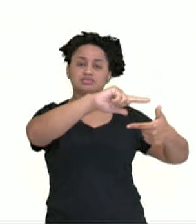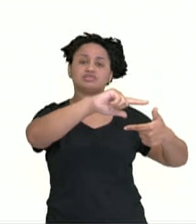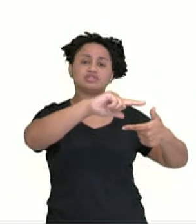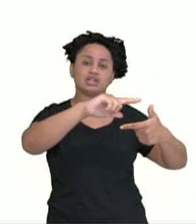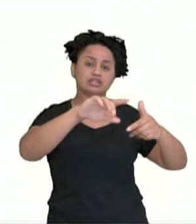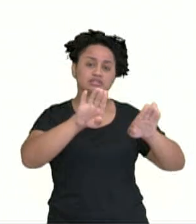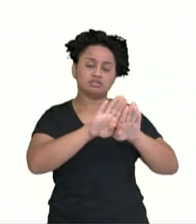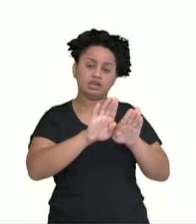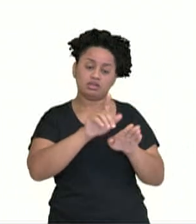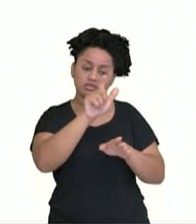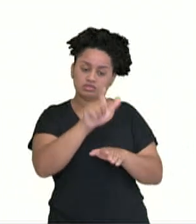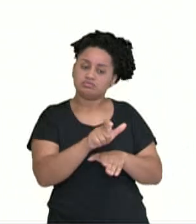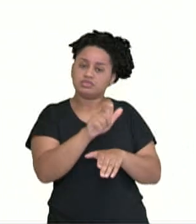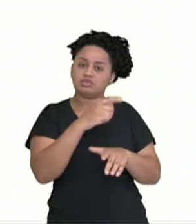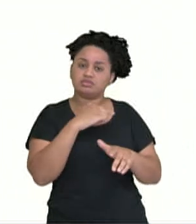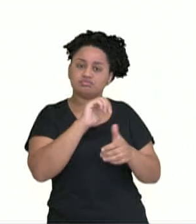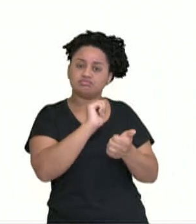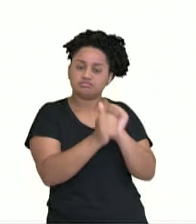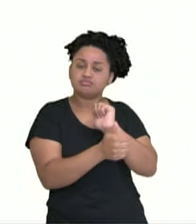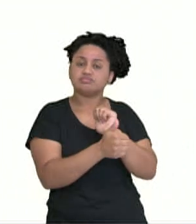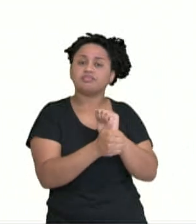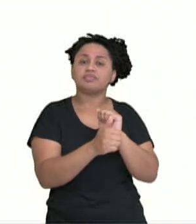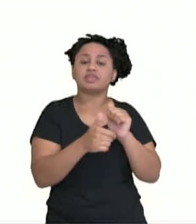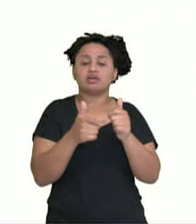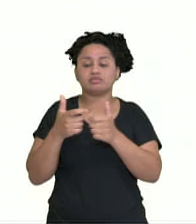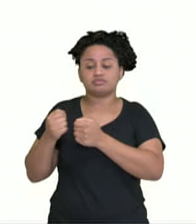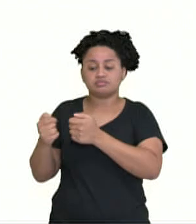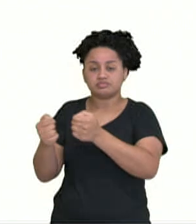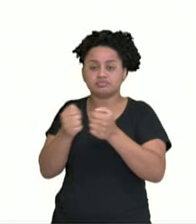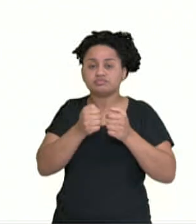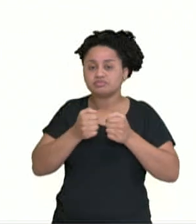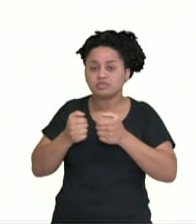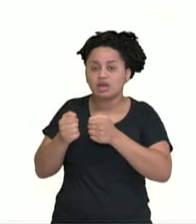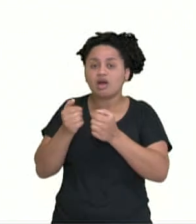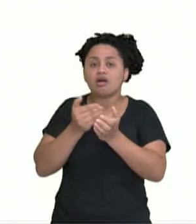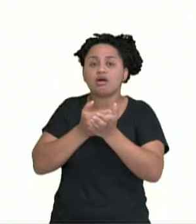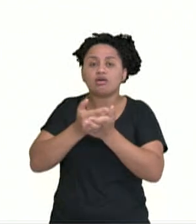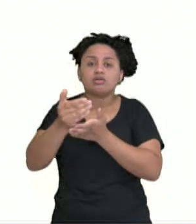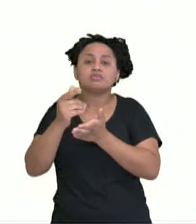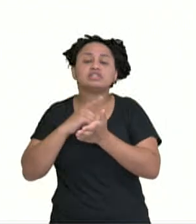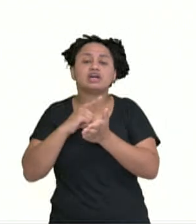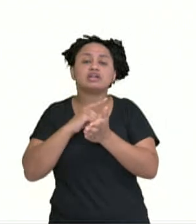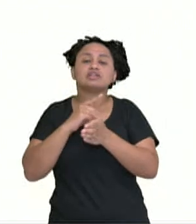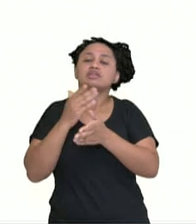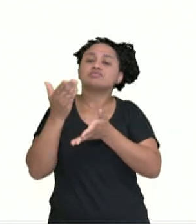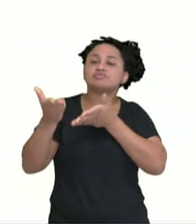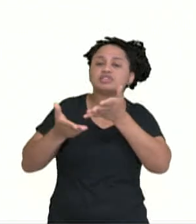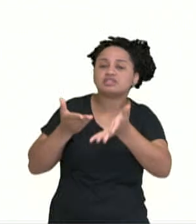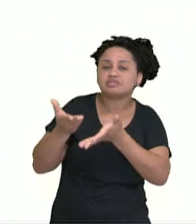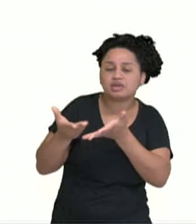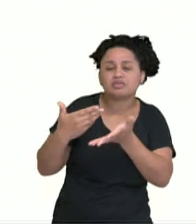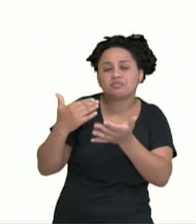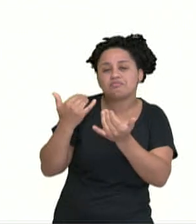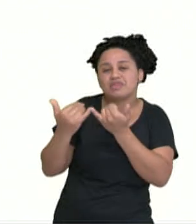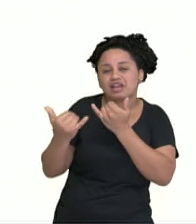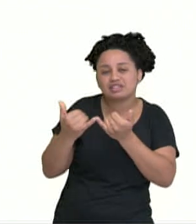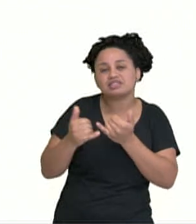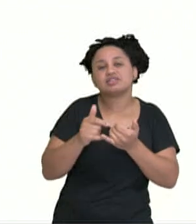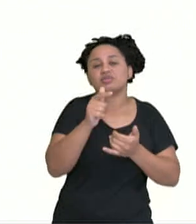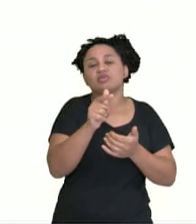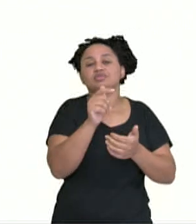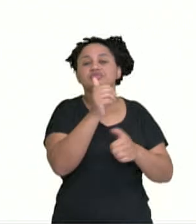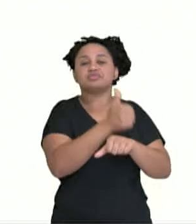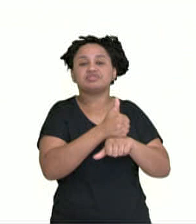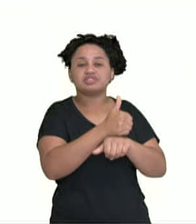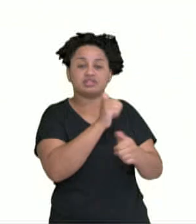esportes tradicionais. Então esses jogadores de videogame, eles começaram a ter um tratamento muito parecido com o dos atletas dos